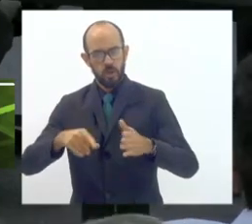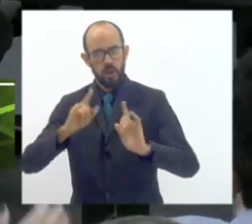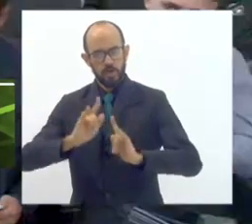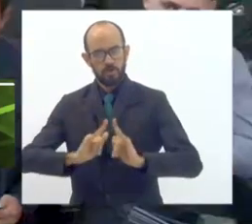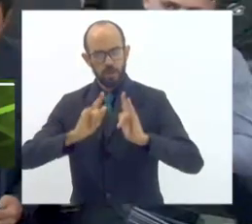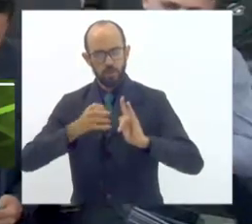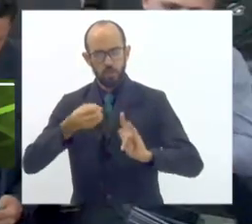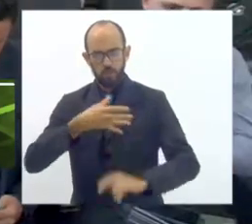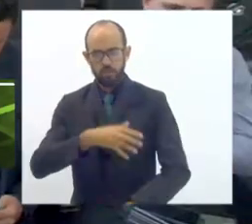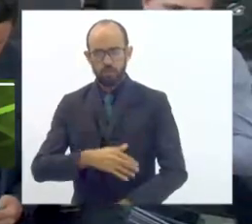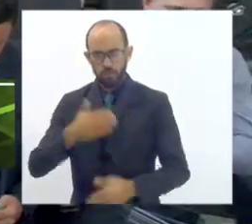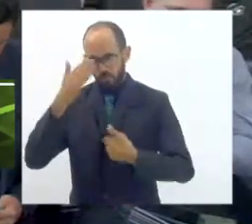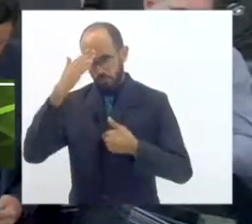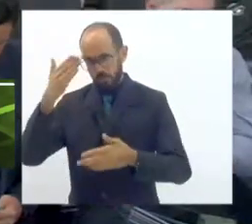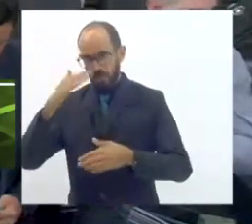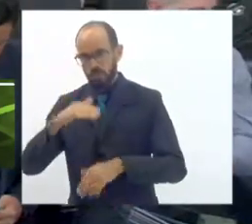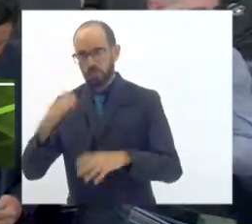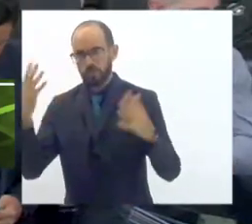obrigada.